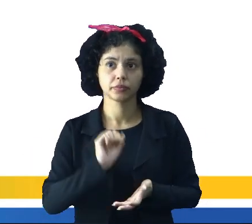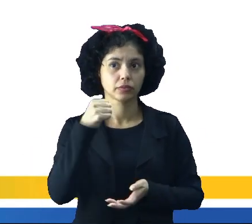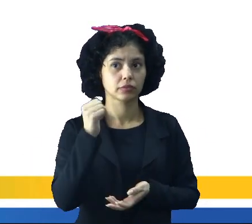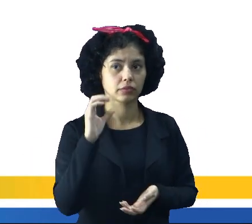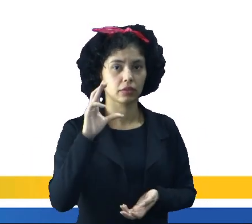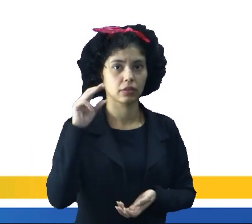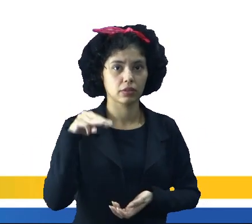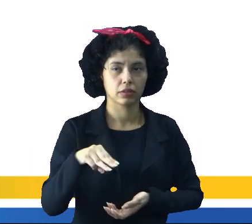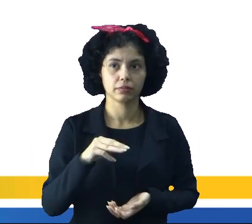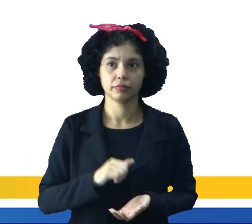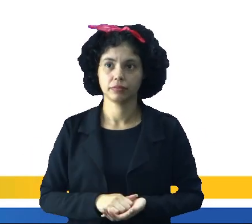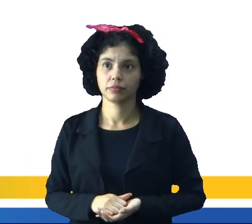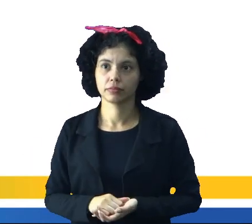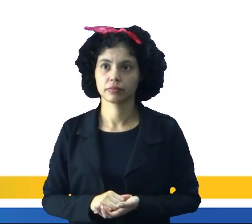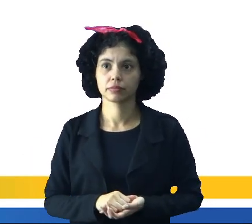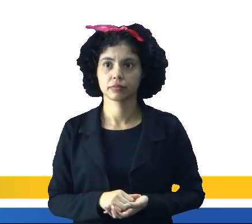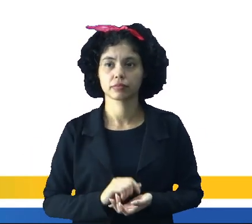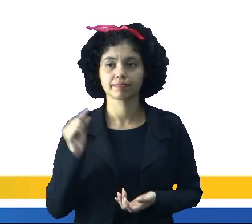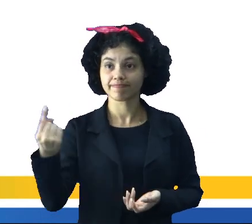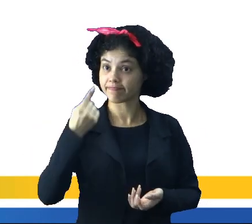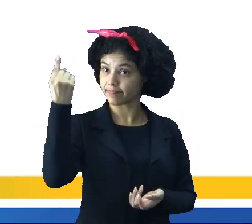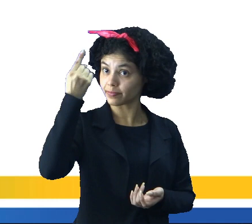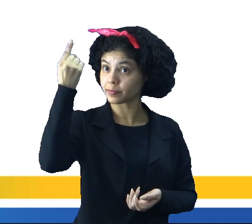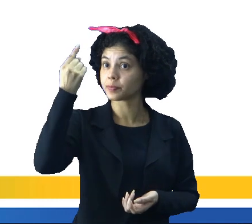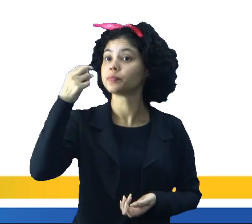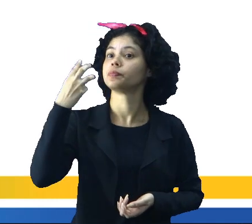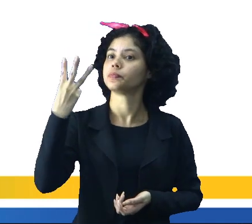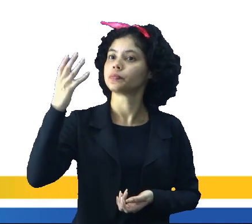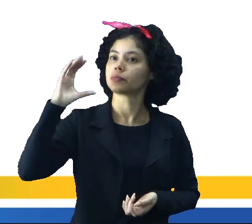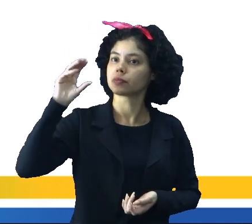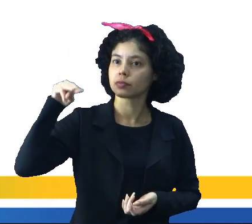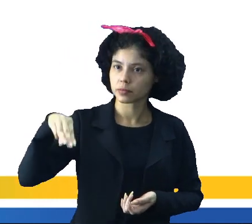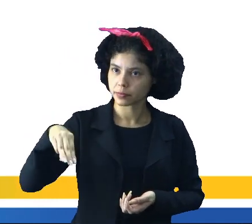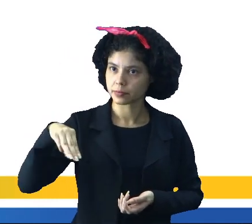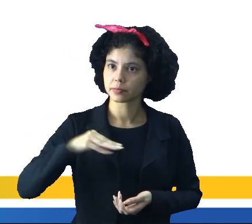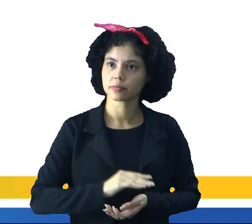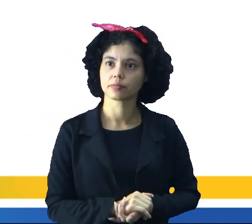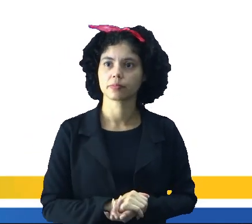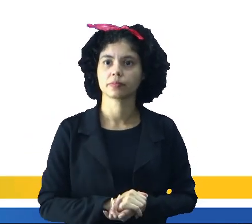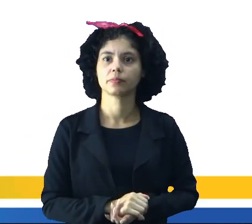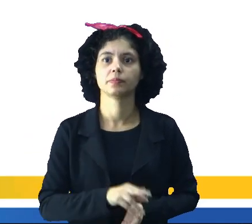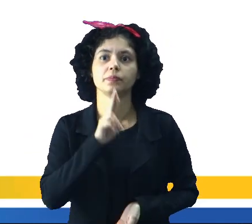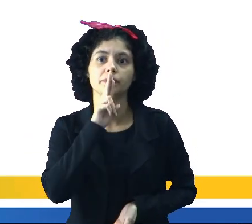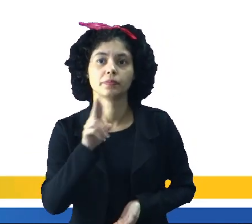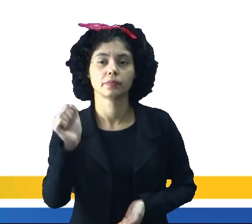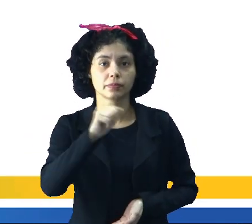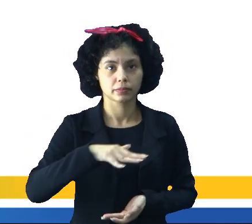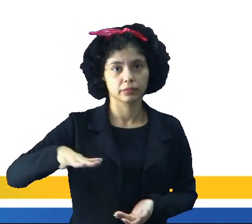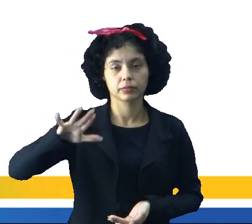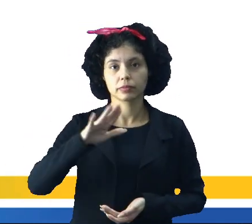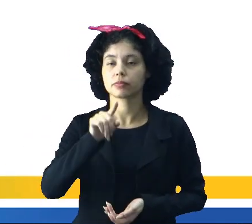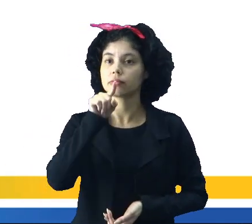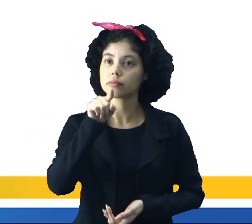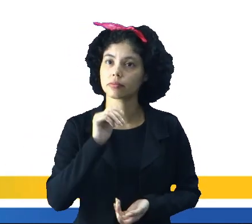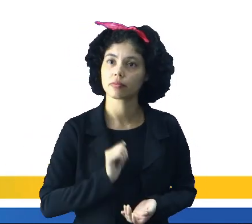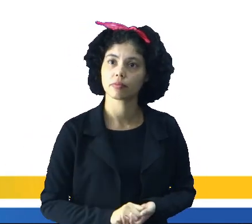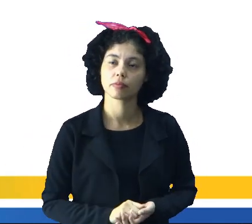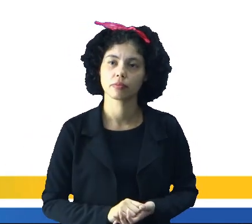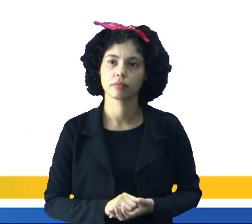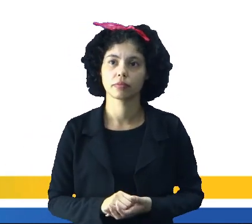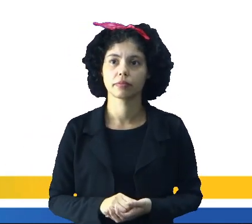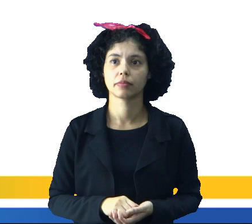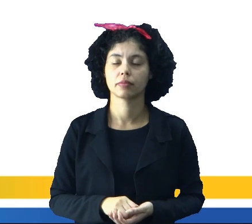8 centímetros e a altura de 3 centímetros. Calcule a área desse